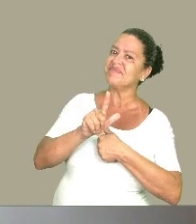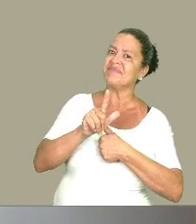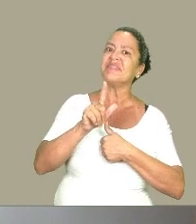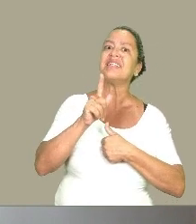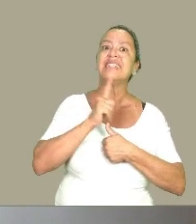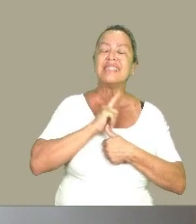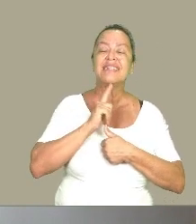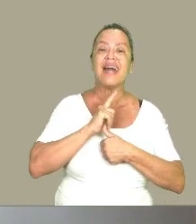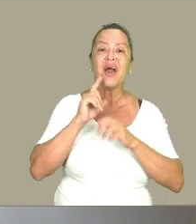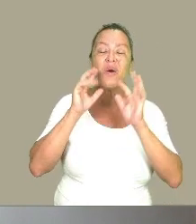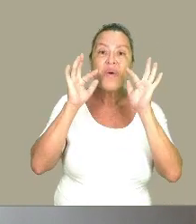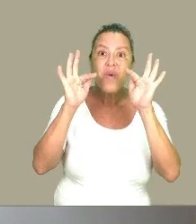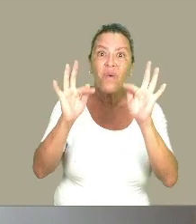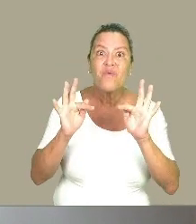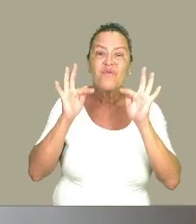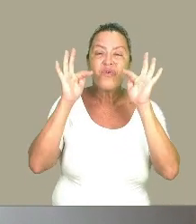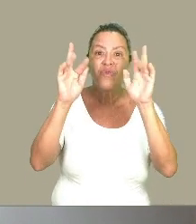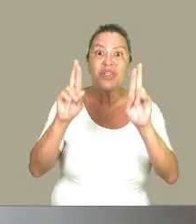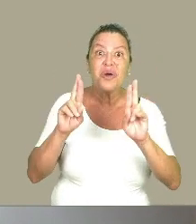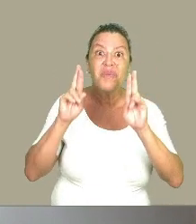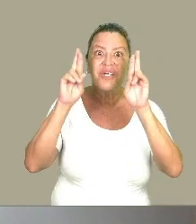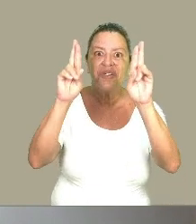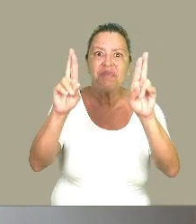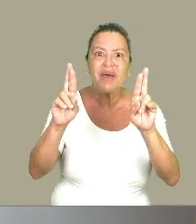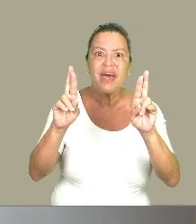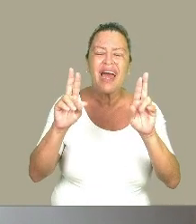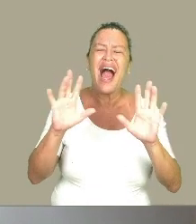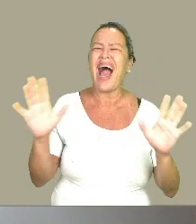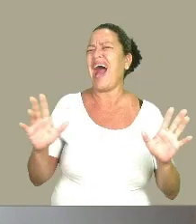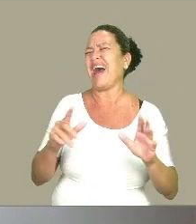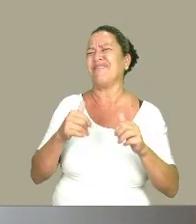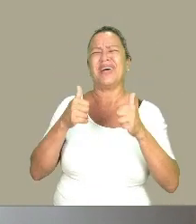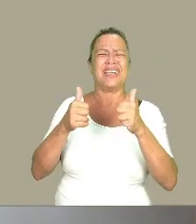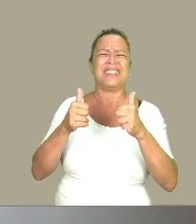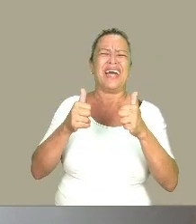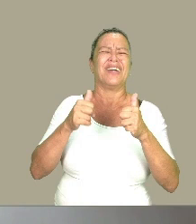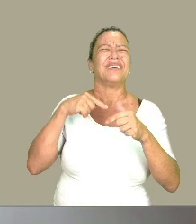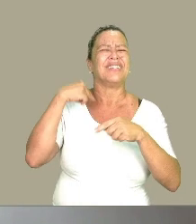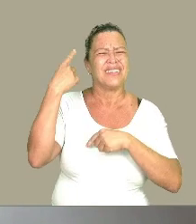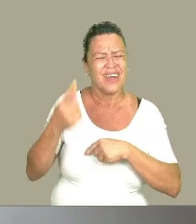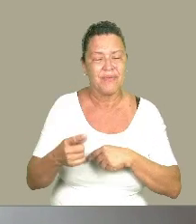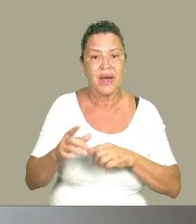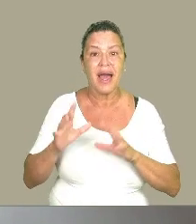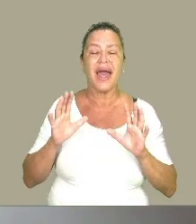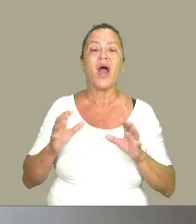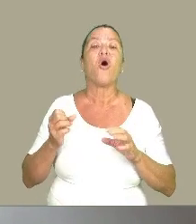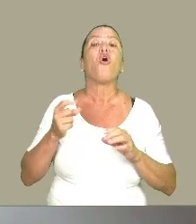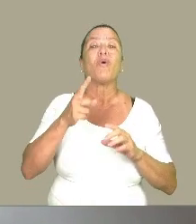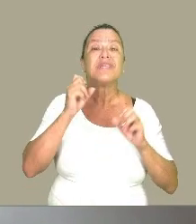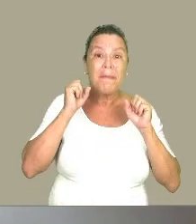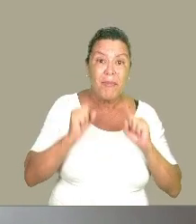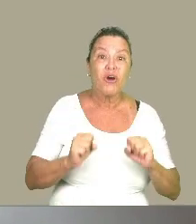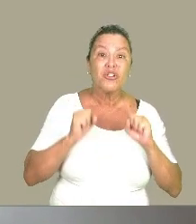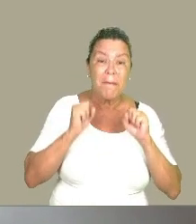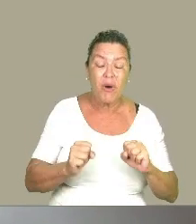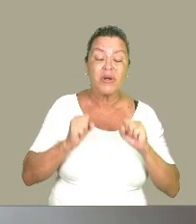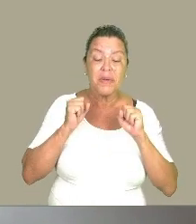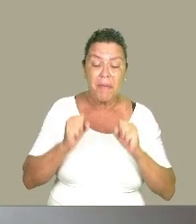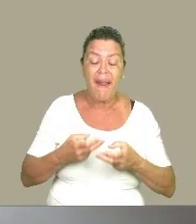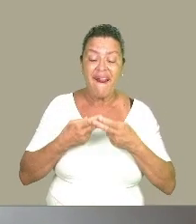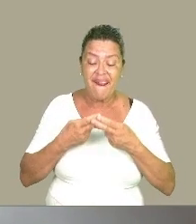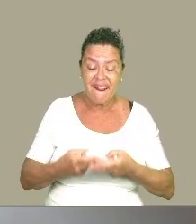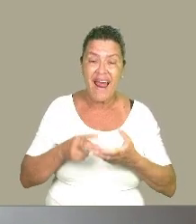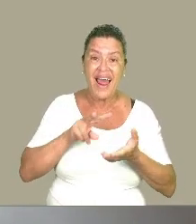túnel, de que não deu certo dessa vez, não vai dar na próxima. Né? É um quanto puderes de resiliência,